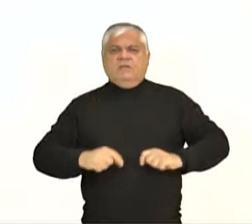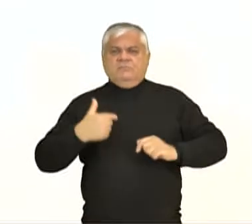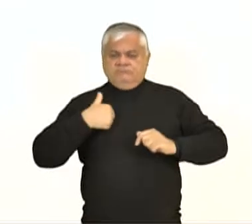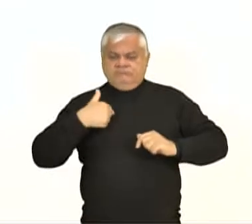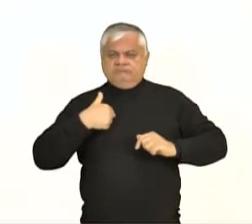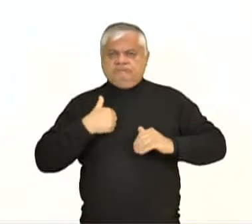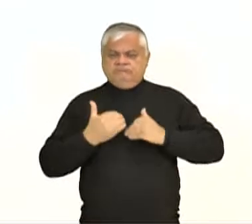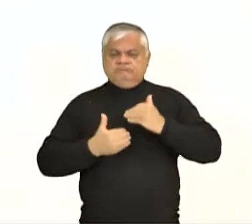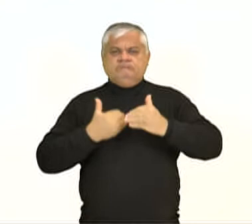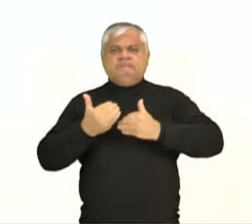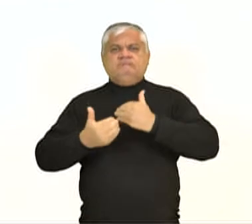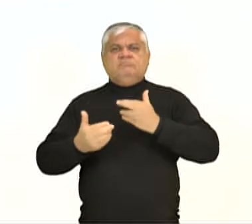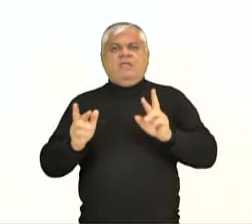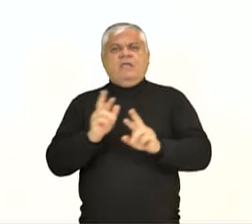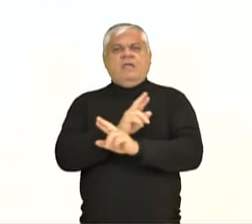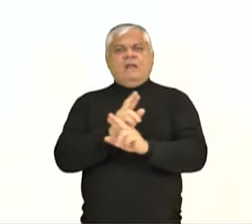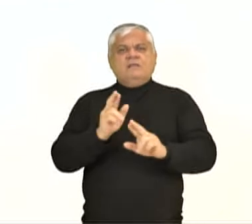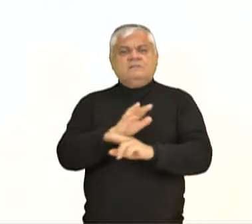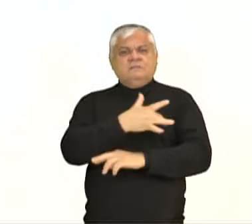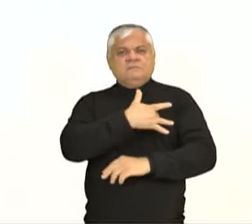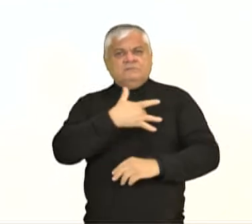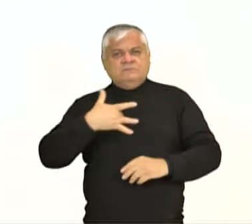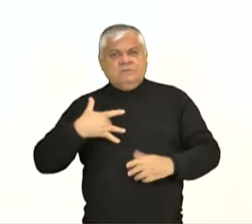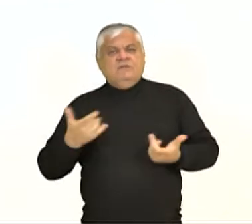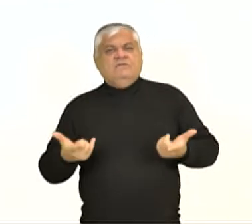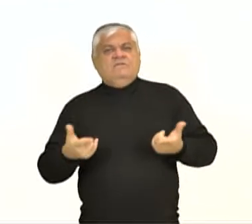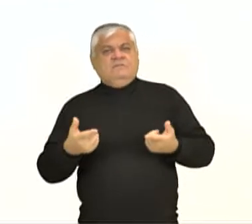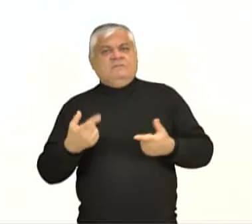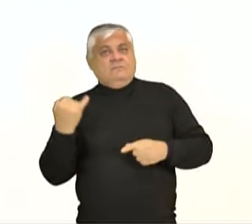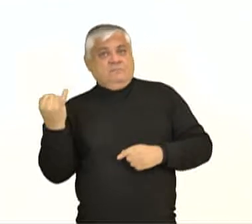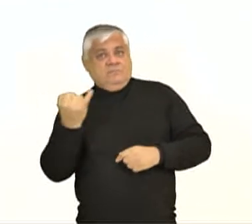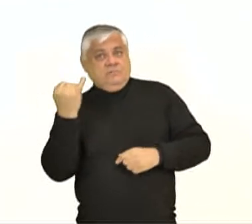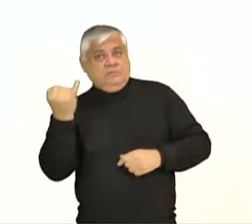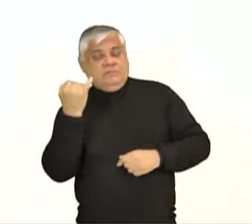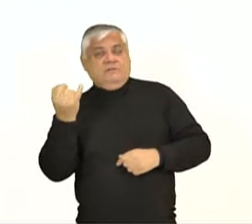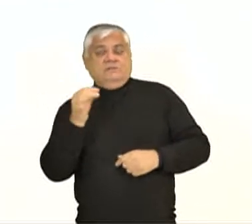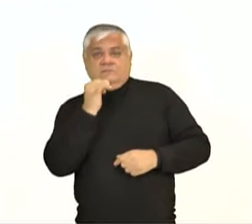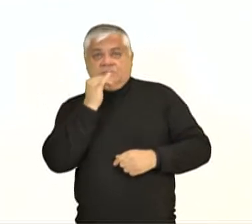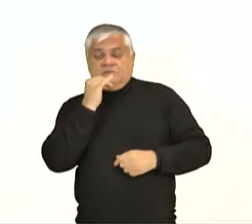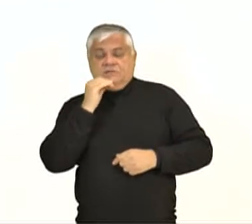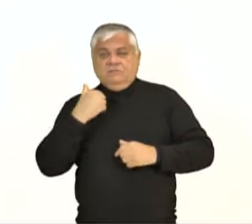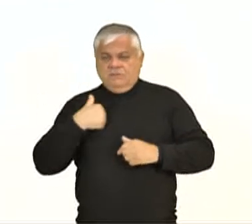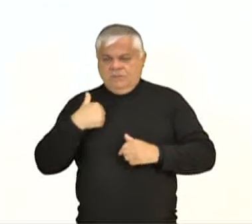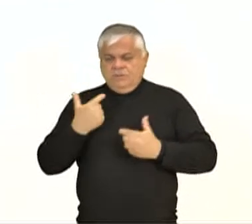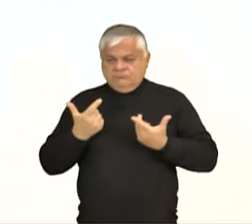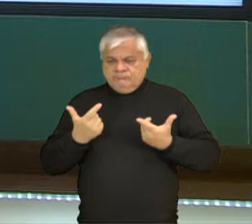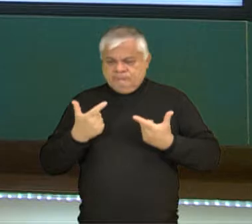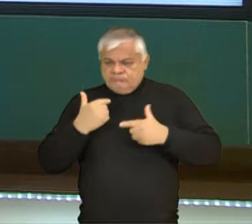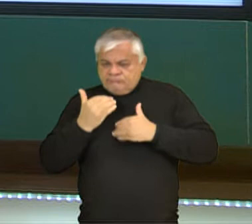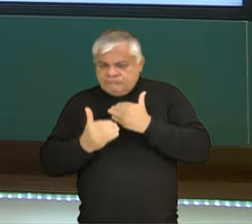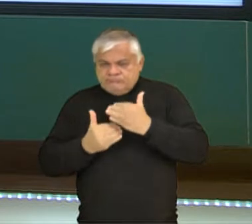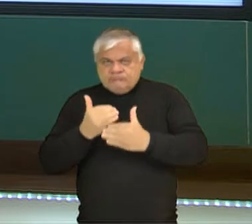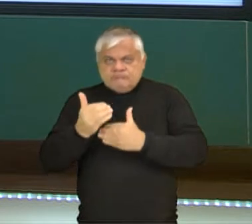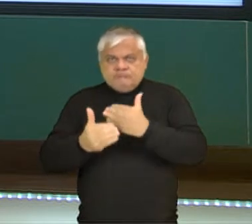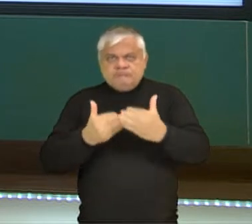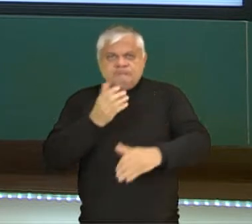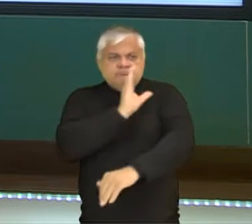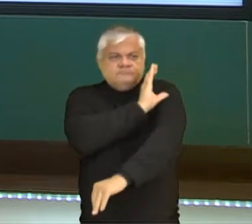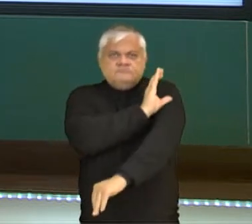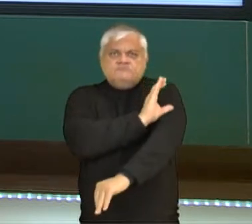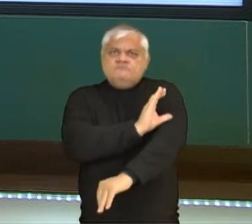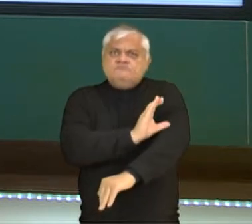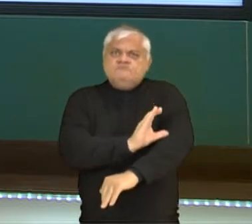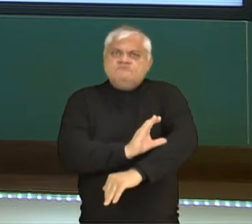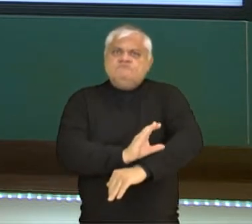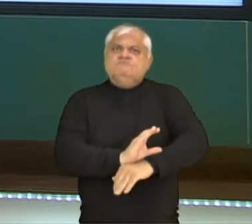construção de relações saudáveis, né? A importância que a gente tem nessa construção do comportamento social